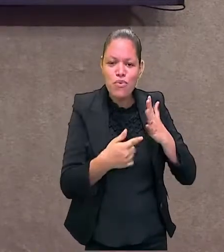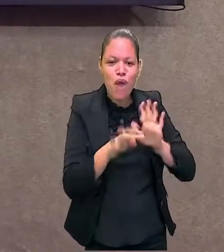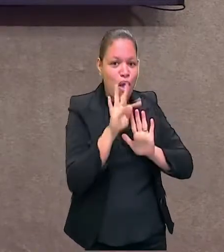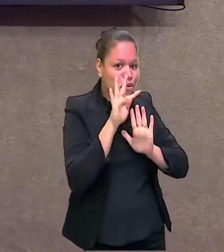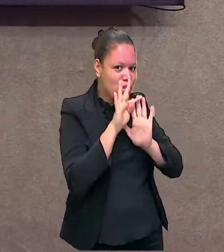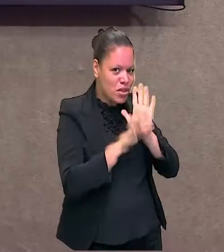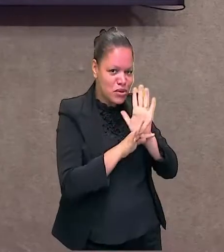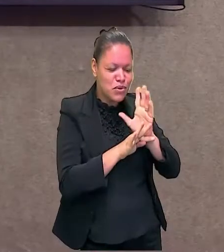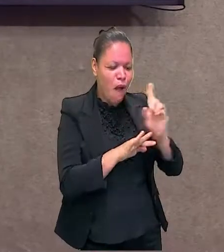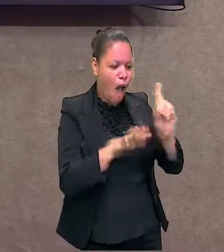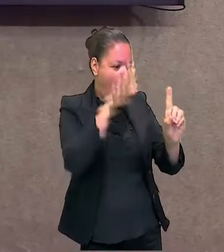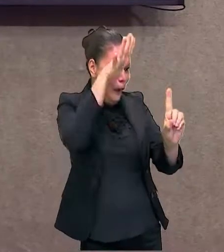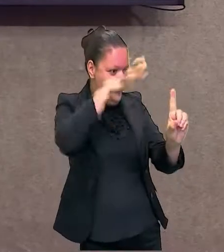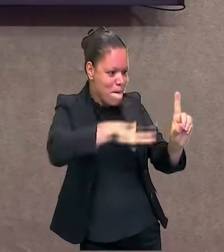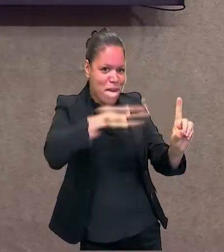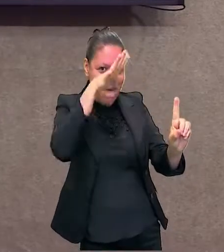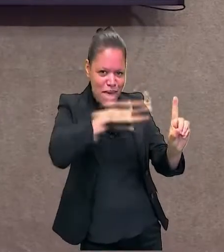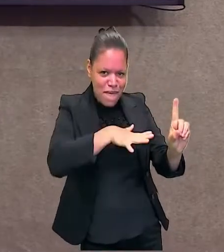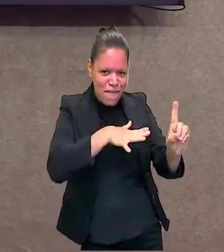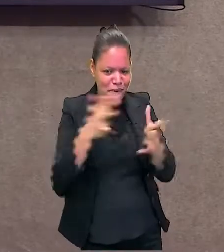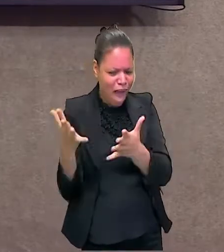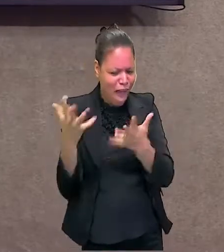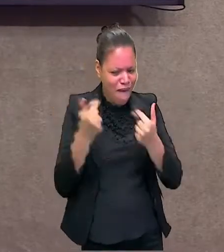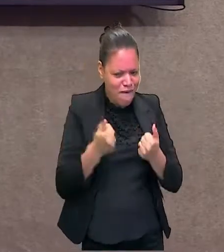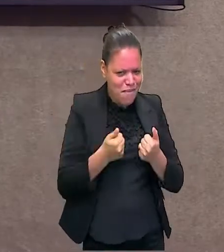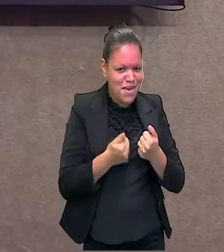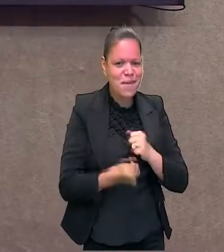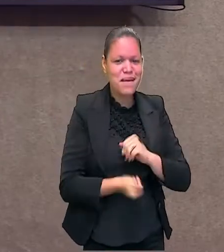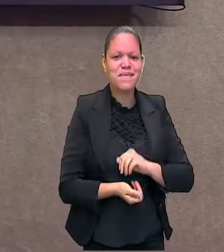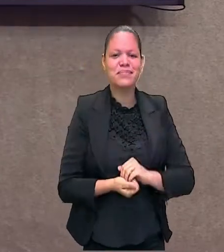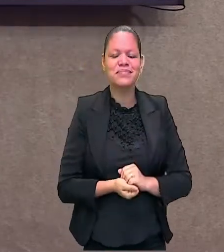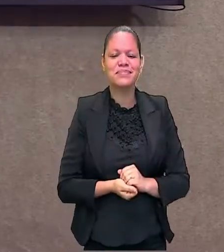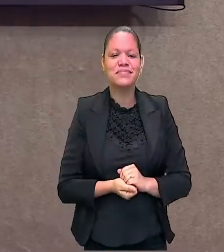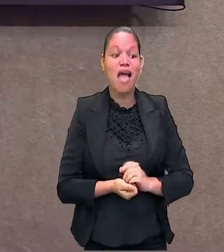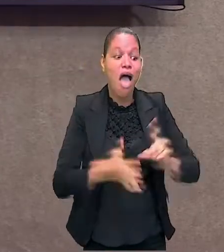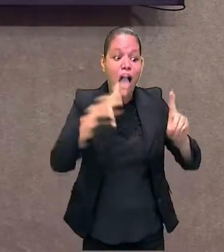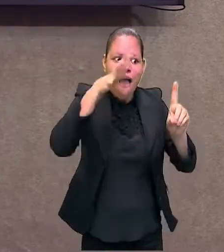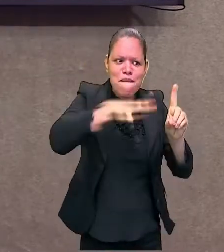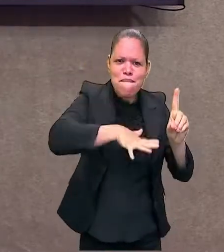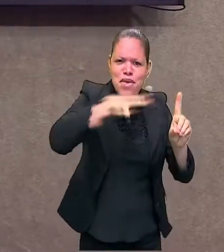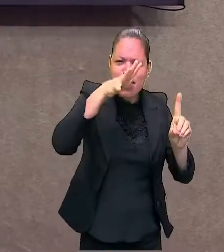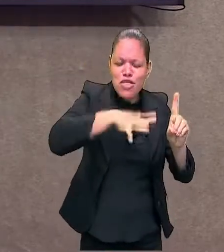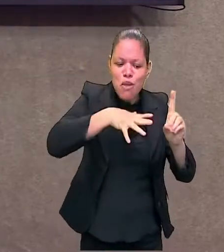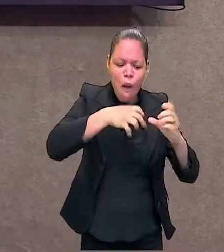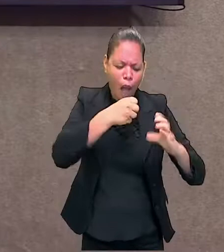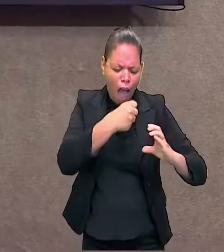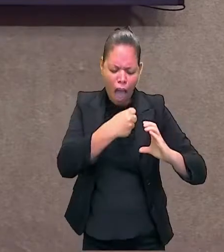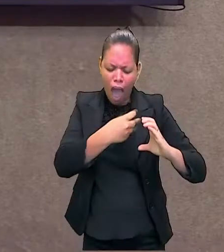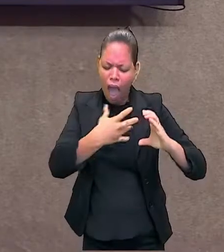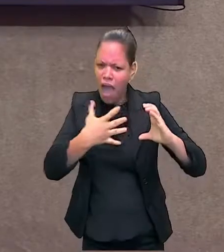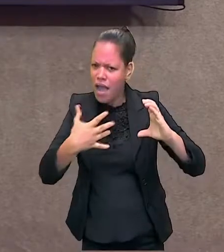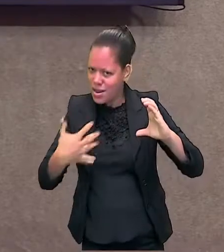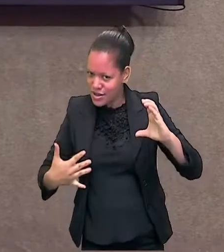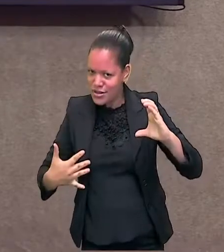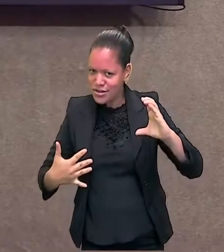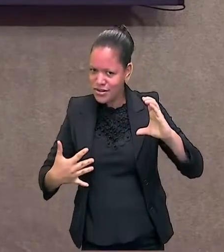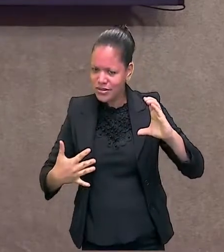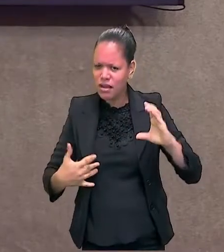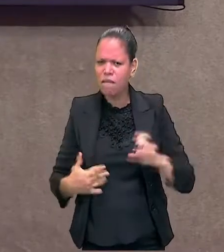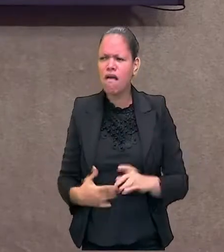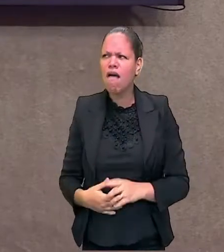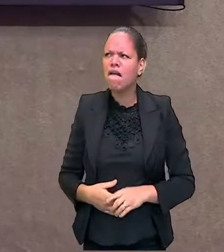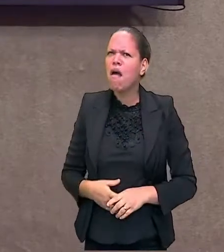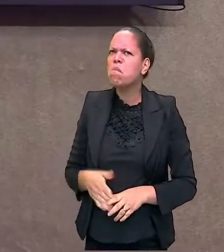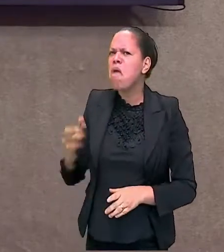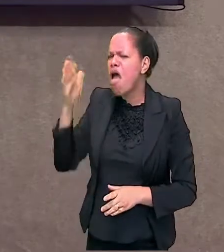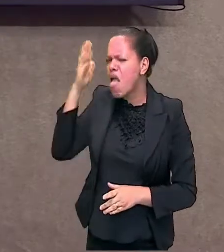saber mais sobre esse gênero? Vem comigo! Mito e suas características. Vamos